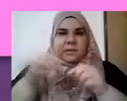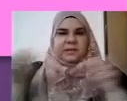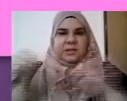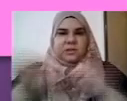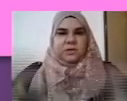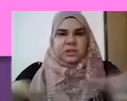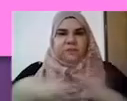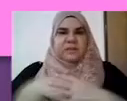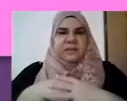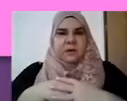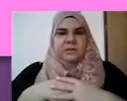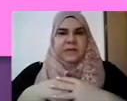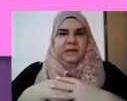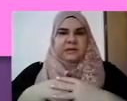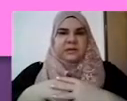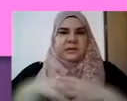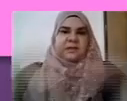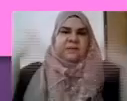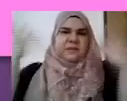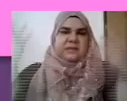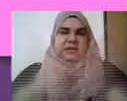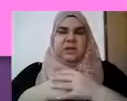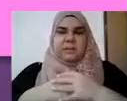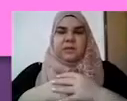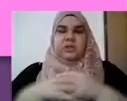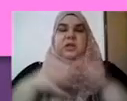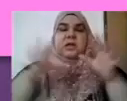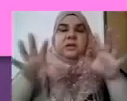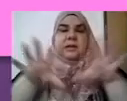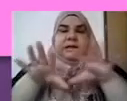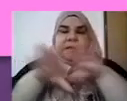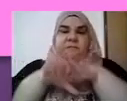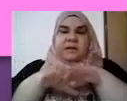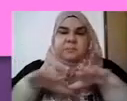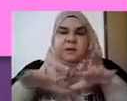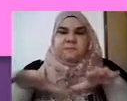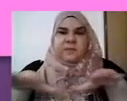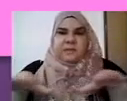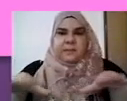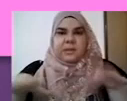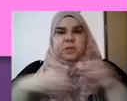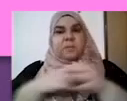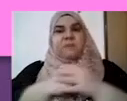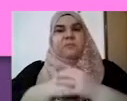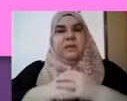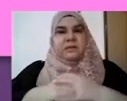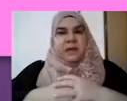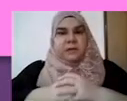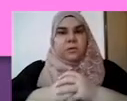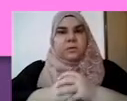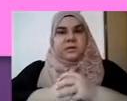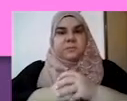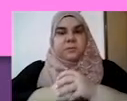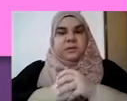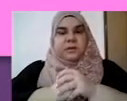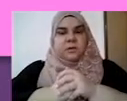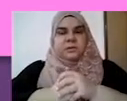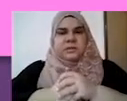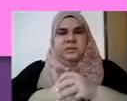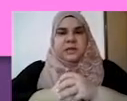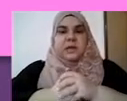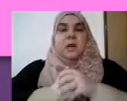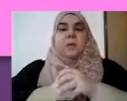aqueles quadradinhos que a gente faz em calçada, né? Fazia antigamente. Então ela queria que ficasse perfeitamente pavimentado. Como que isso